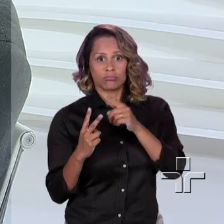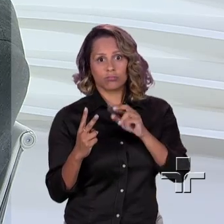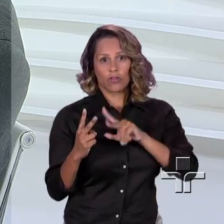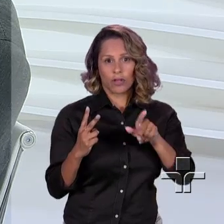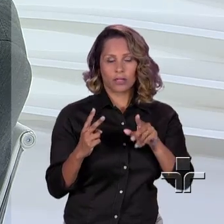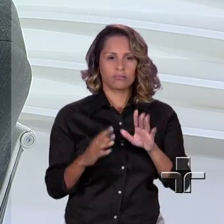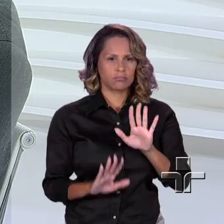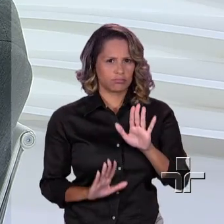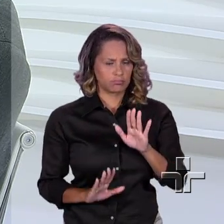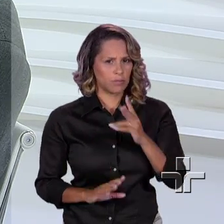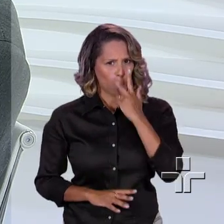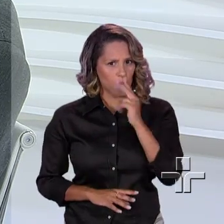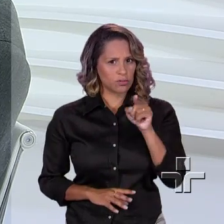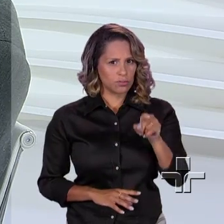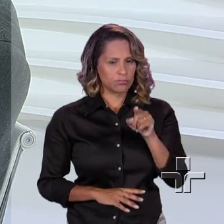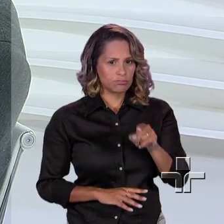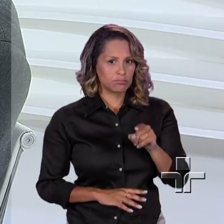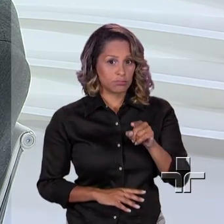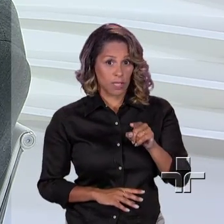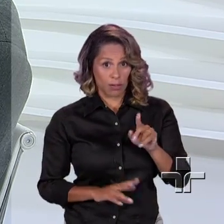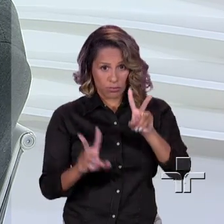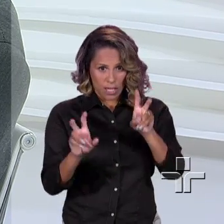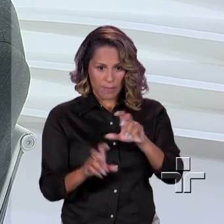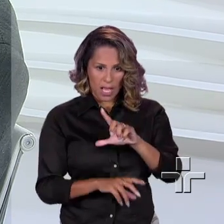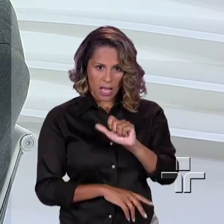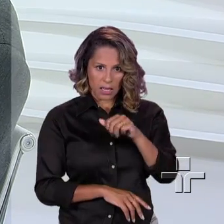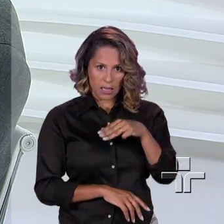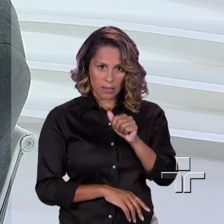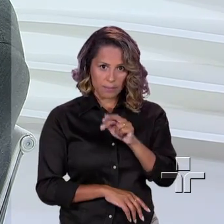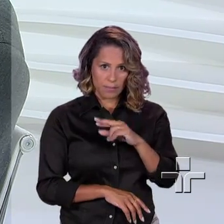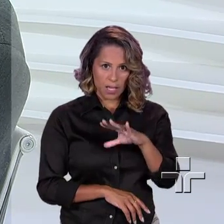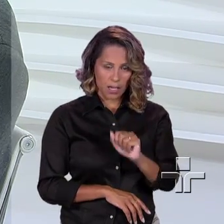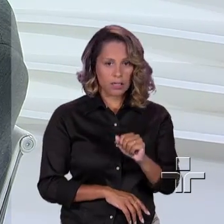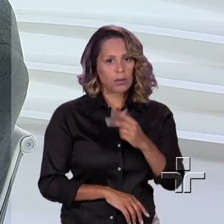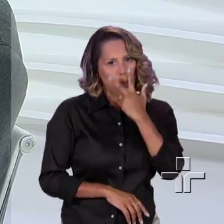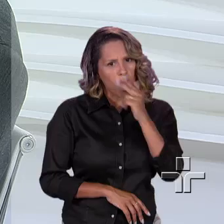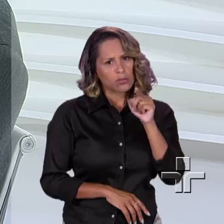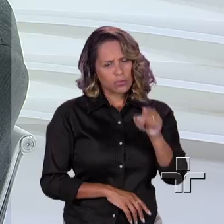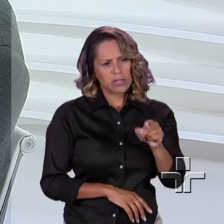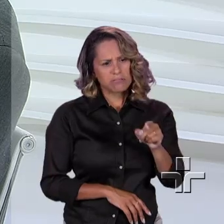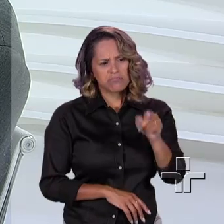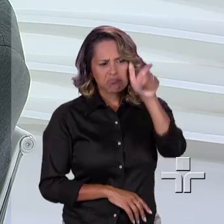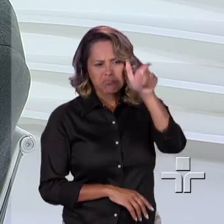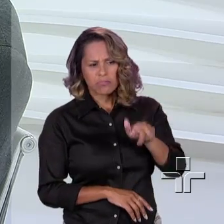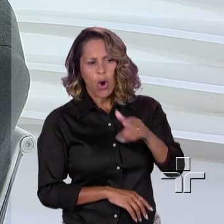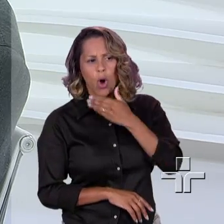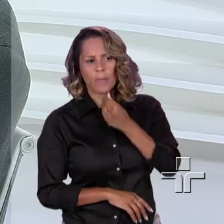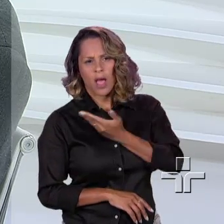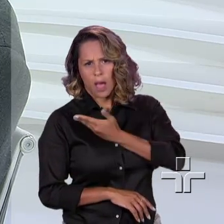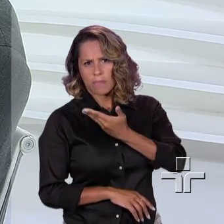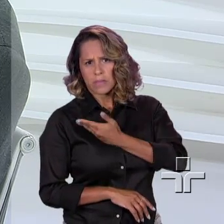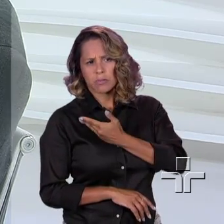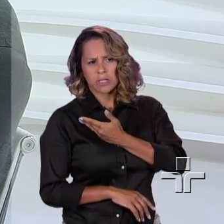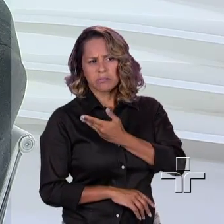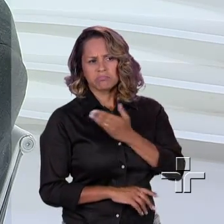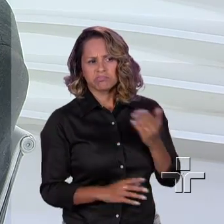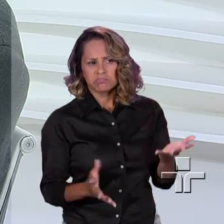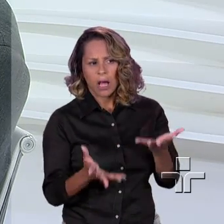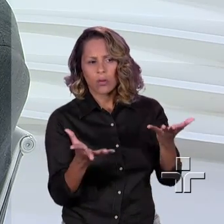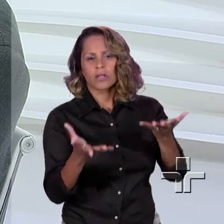ele valorizava ele como um amigo com quem ele tinha lutado, treinado na Vale de Ribeira, mas também respeitava ele